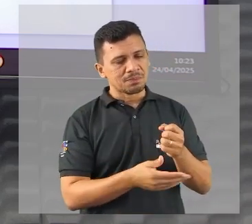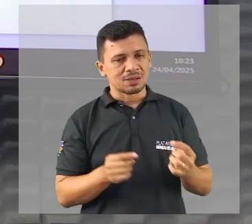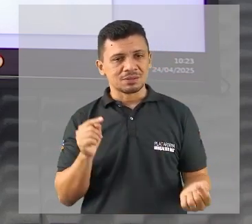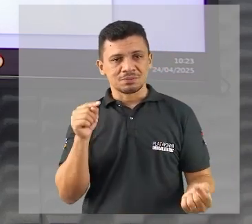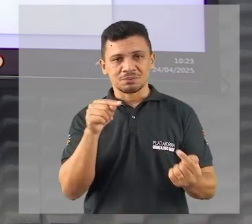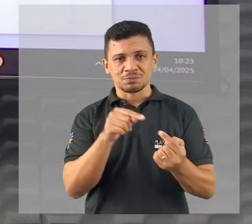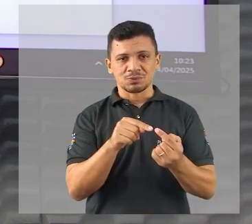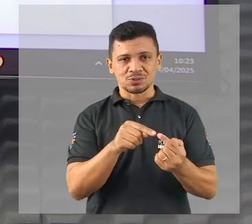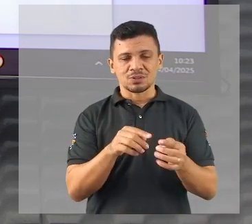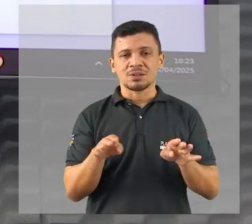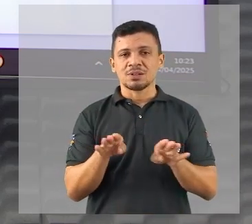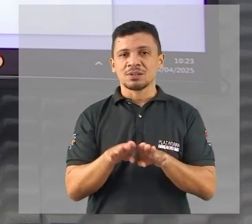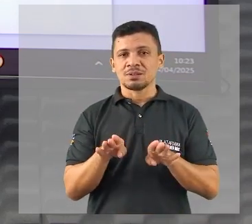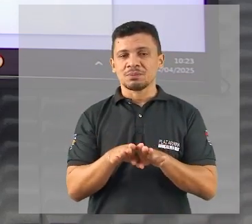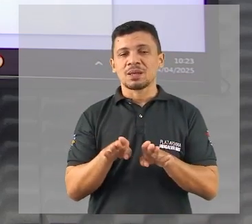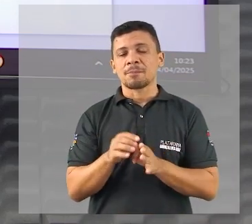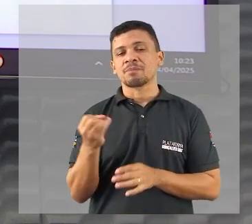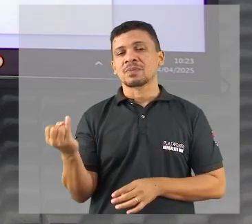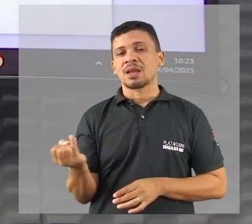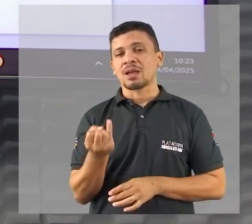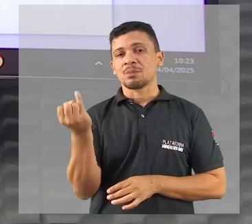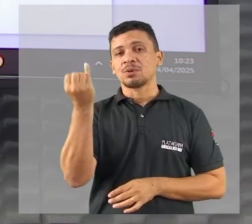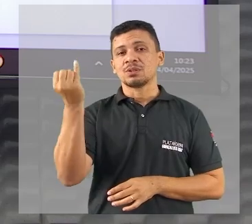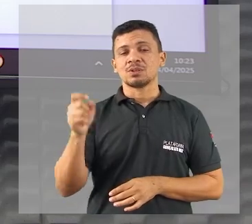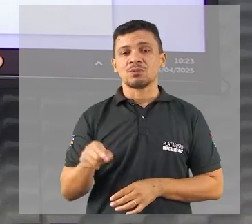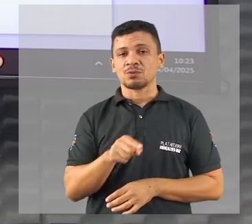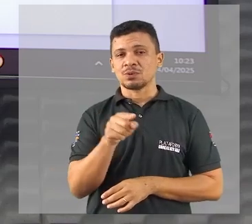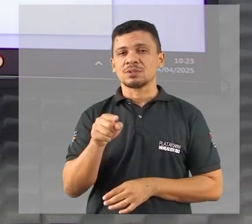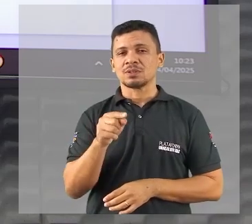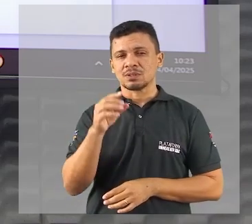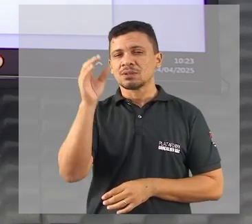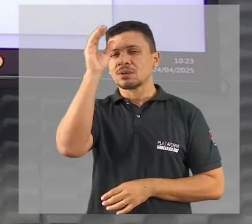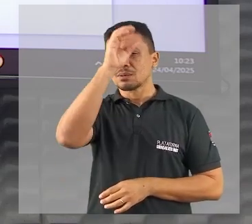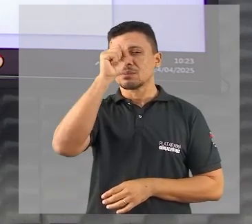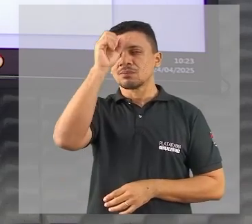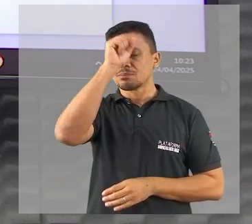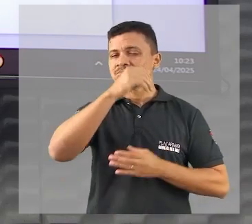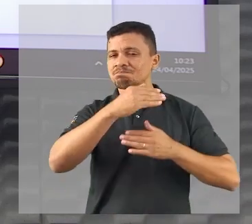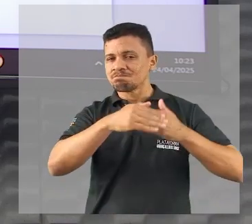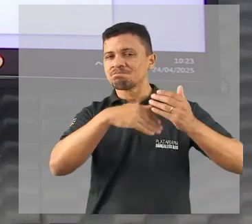muito importante para que vocês consigam assimilar, para que a gente consiga evoluir nos nossos